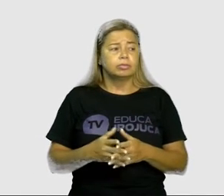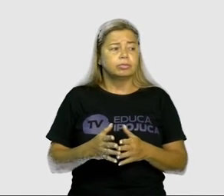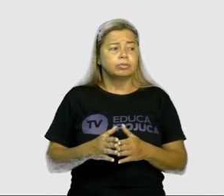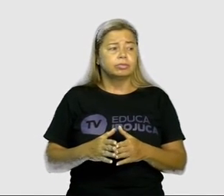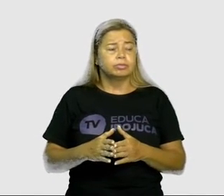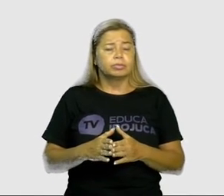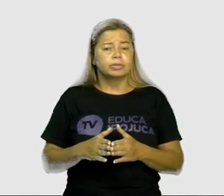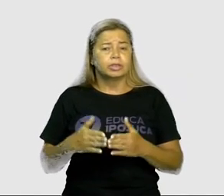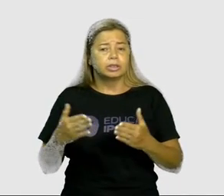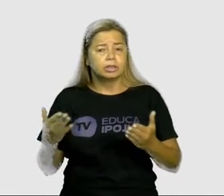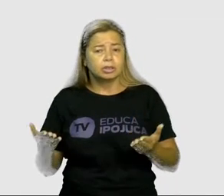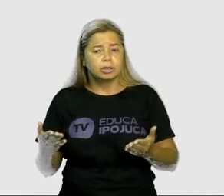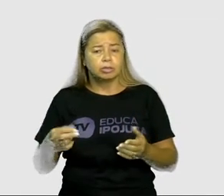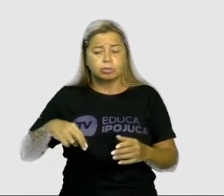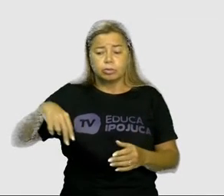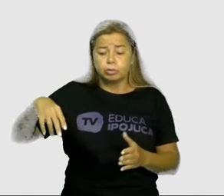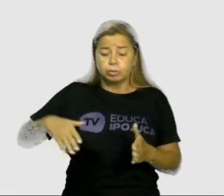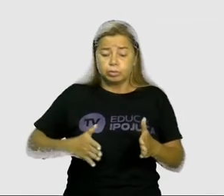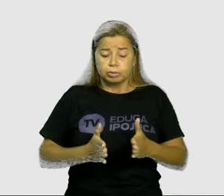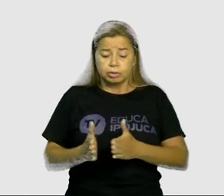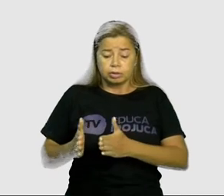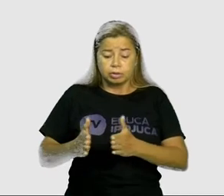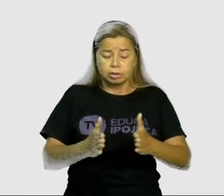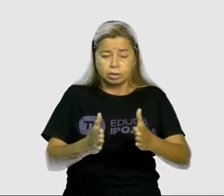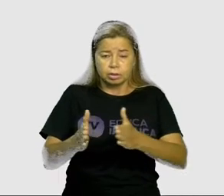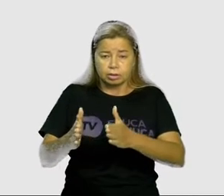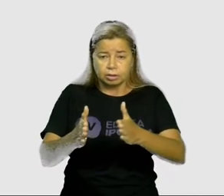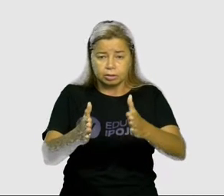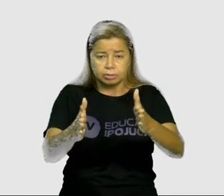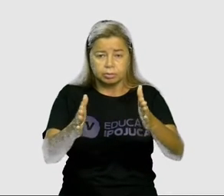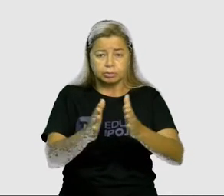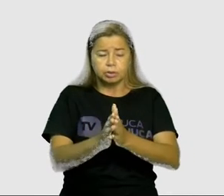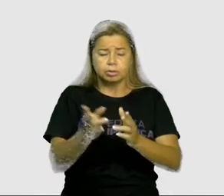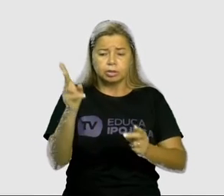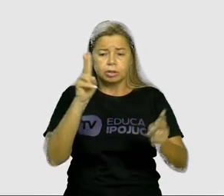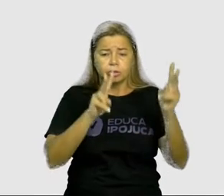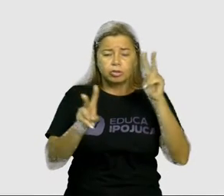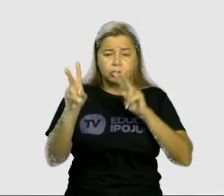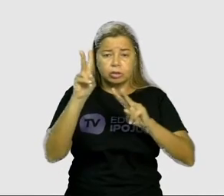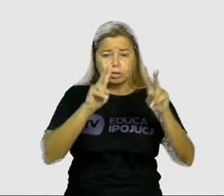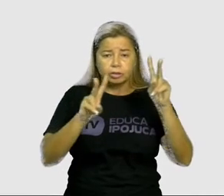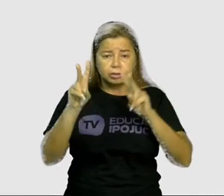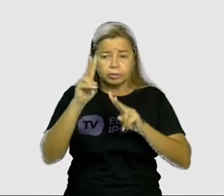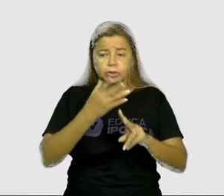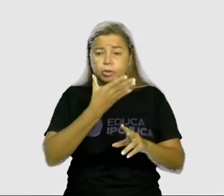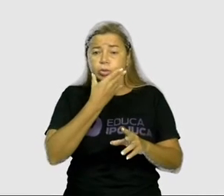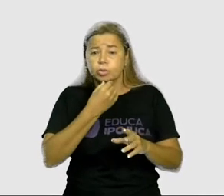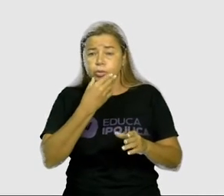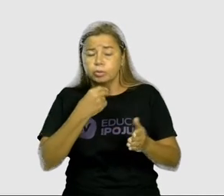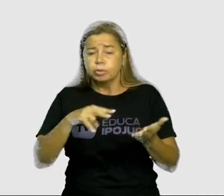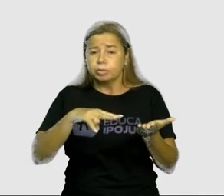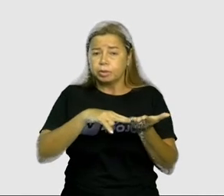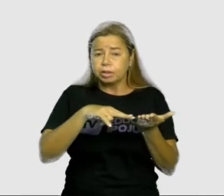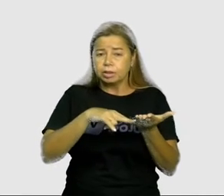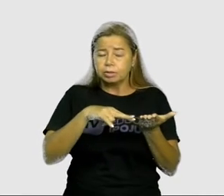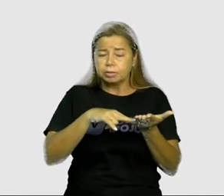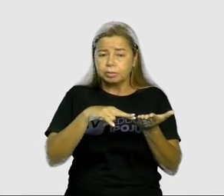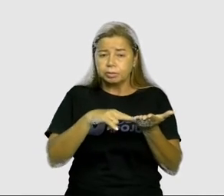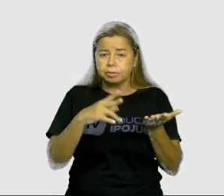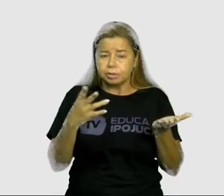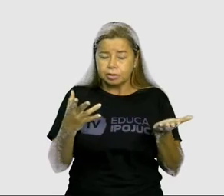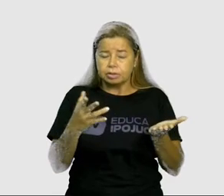Então, nesse trajeto que a gente observou através do exemplo de Henrique e das suas entregas